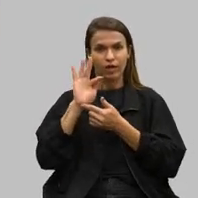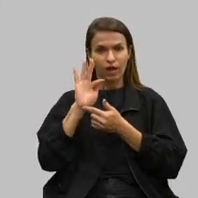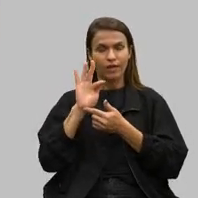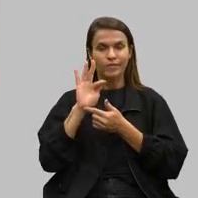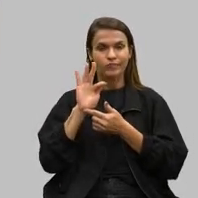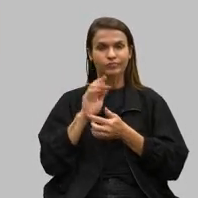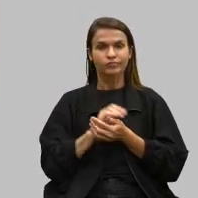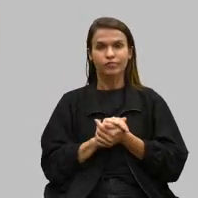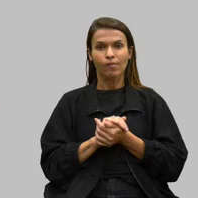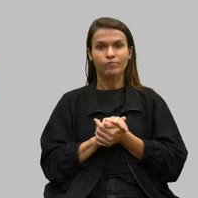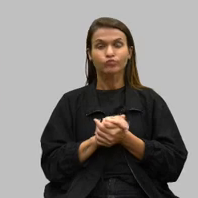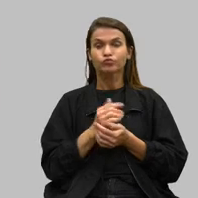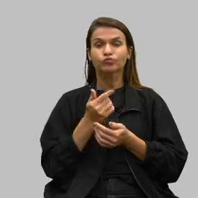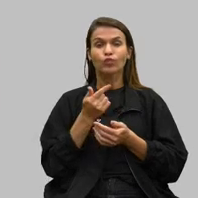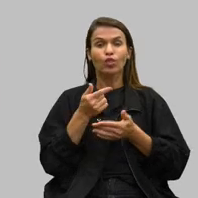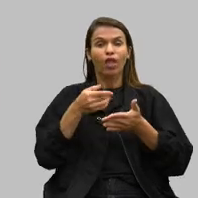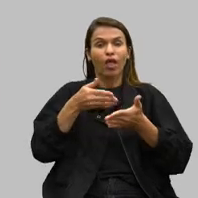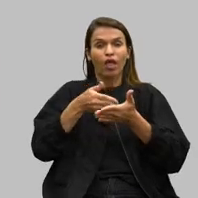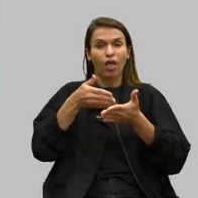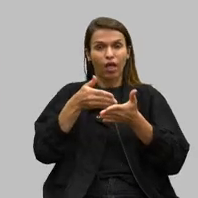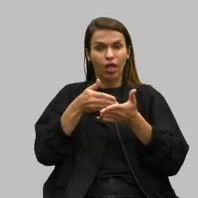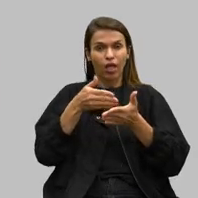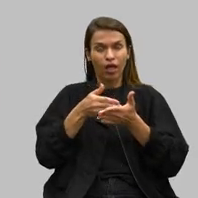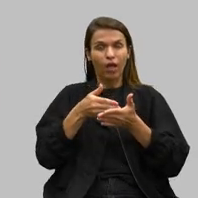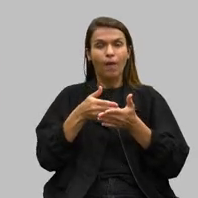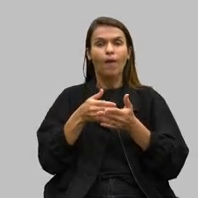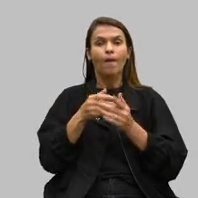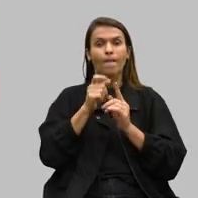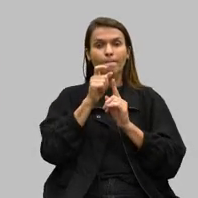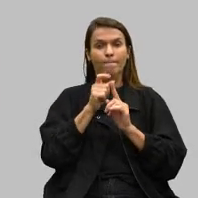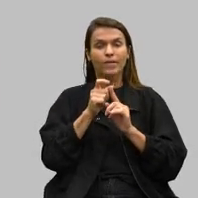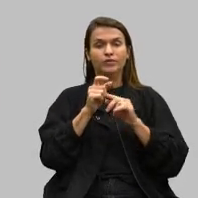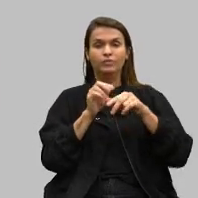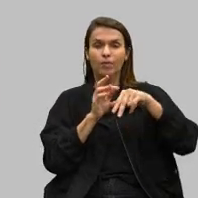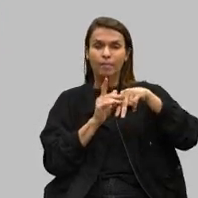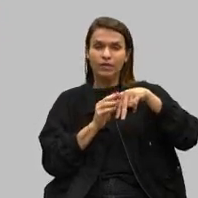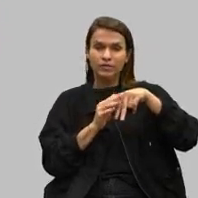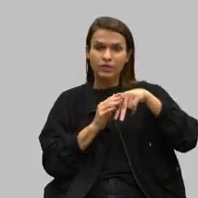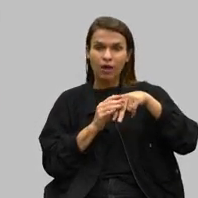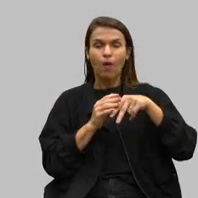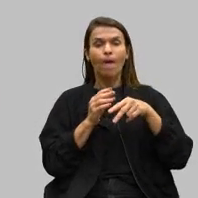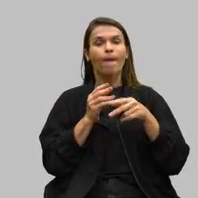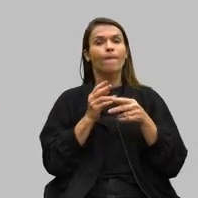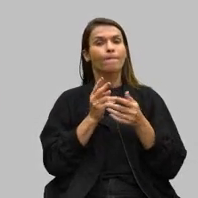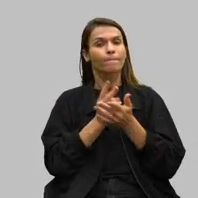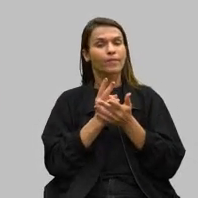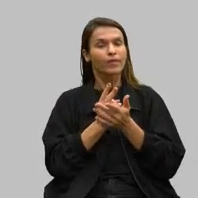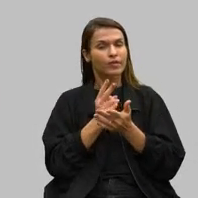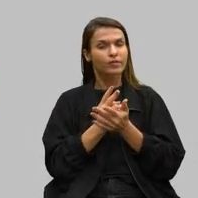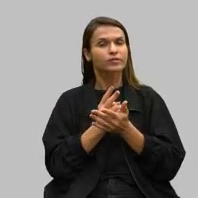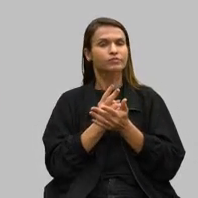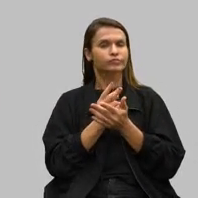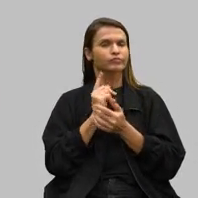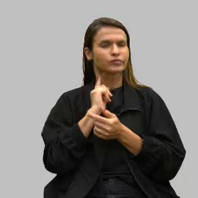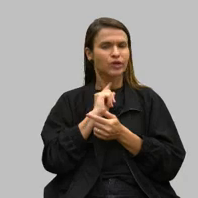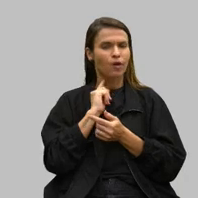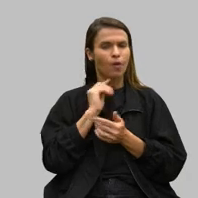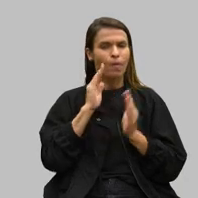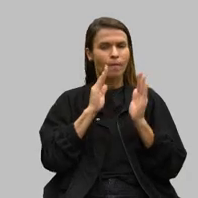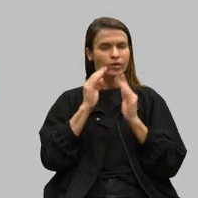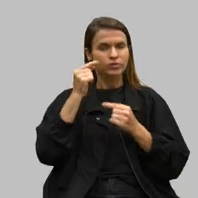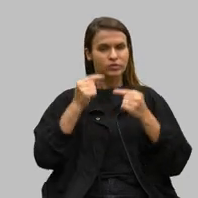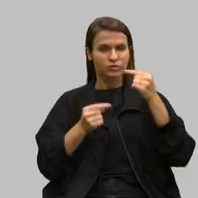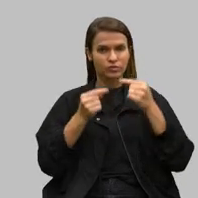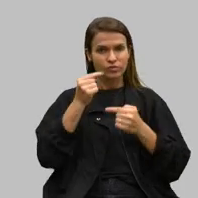não tem fronteira, é o mesmo paciente, é o mesmo mineiro, então eu vou levar isso para a secretaria, é o momento da gente discutir a ida das